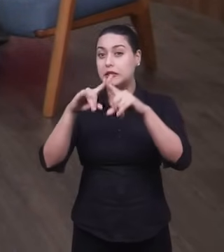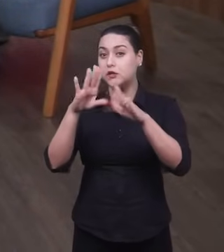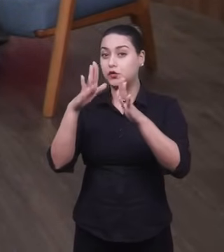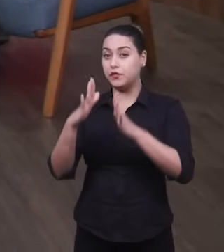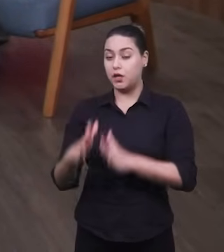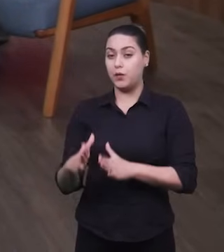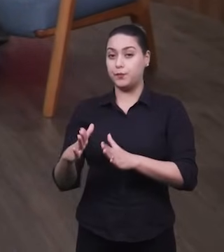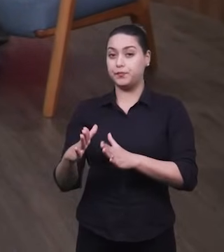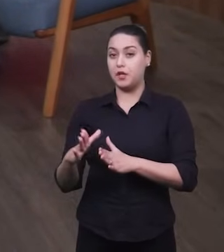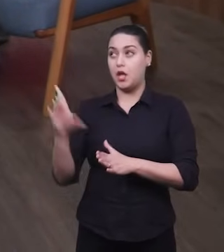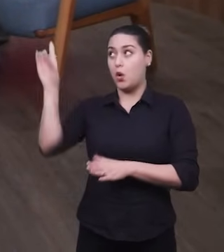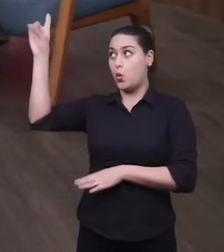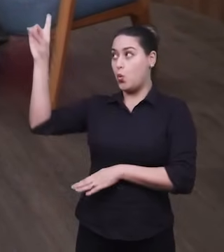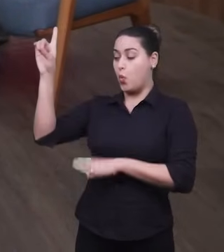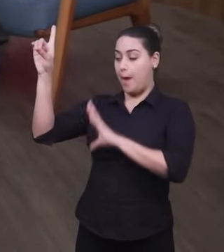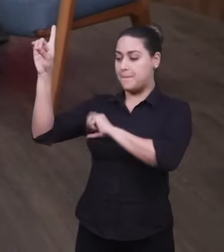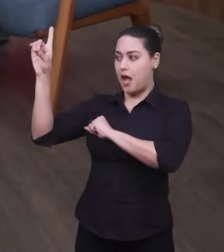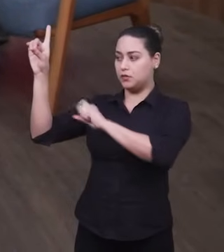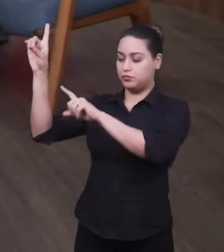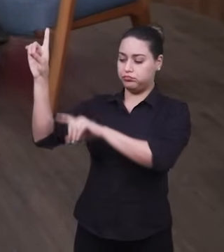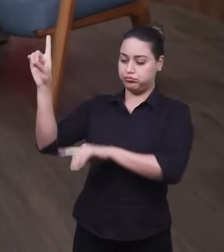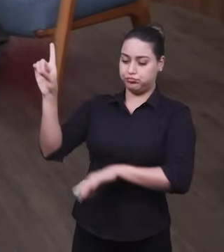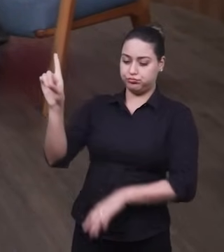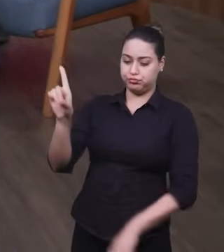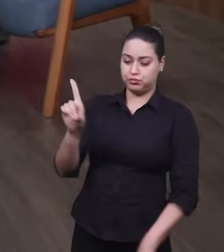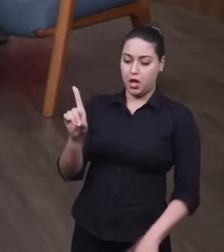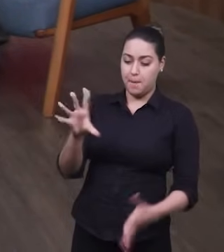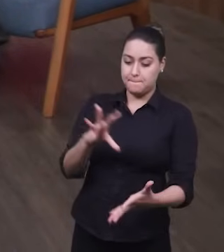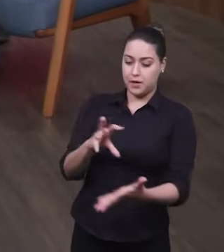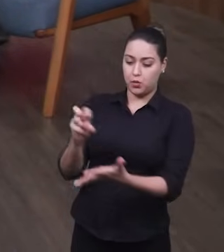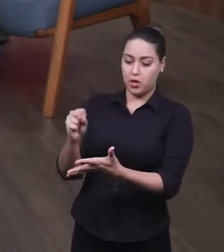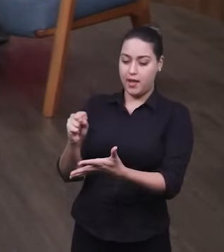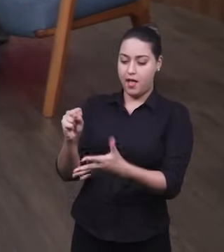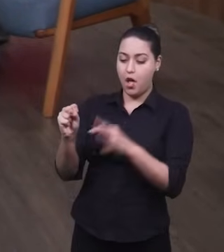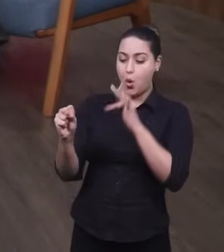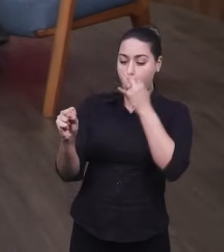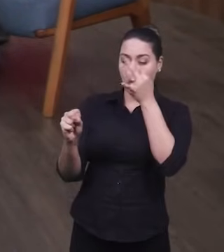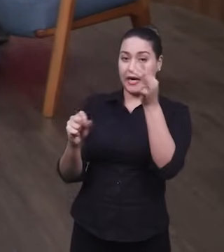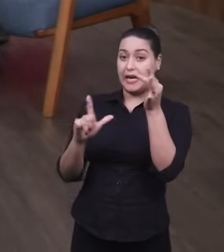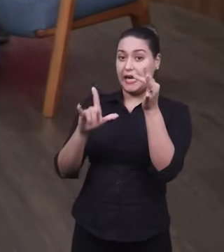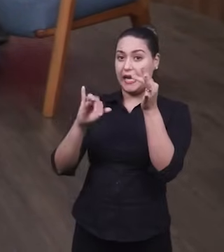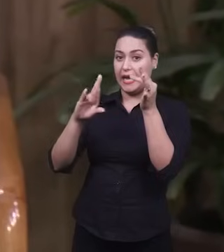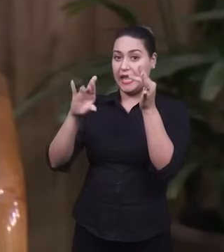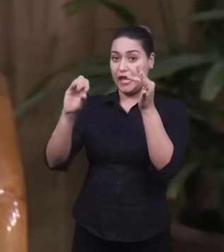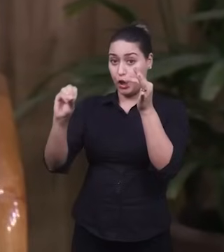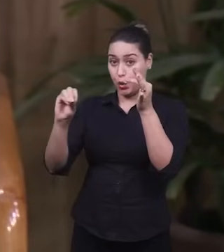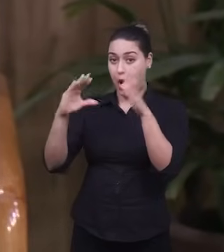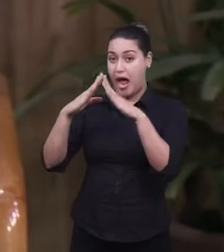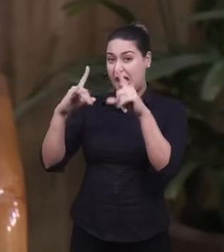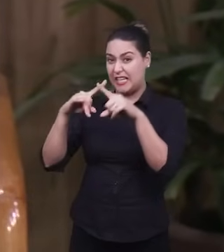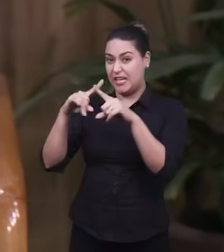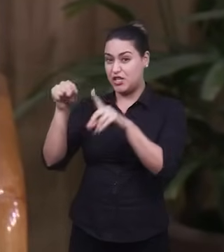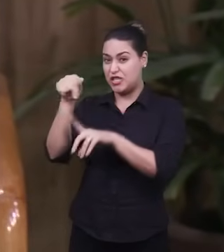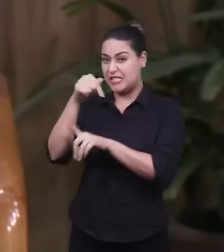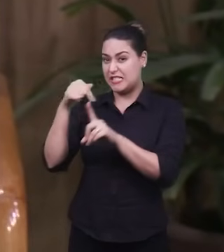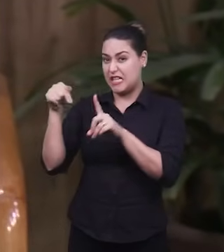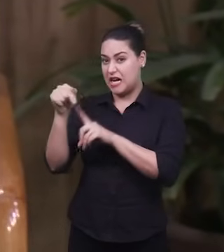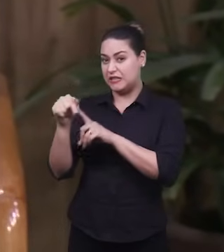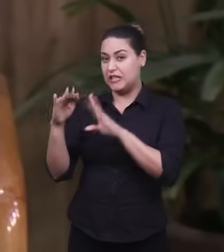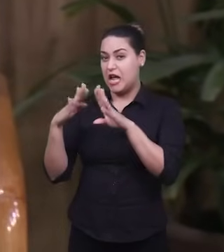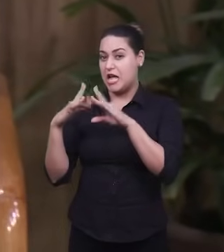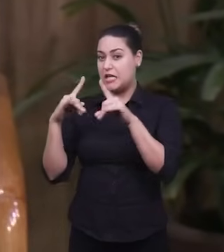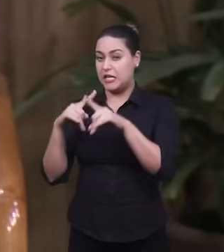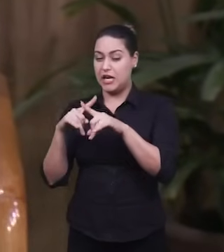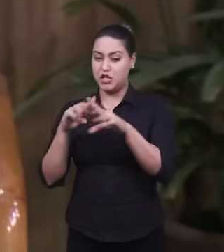igreja, quando o amado desce ao jardim para colher o lírio, ou seja, para colher aquela igreja santificada, para colher aquela igreja que